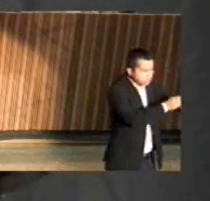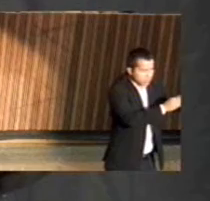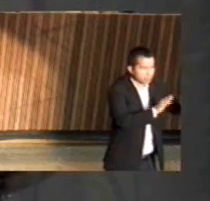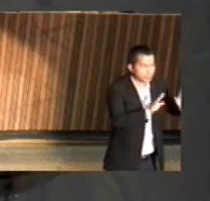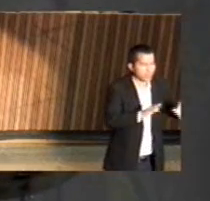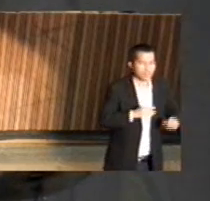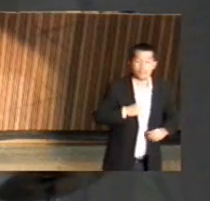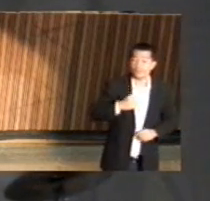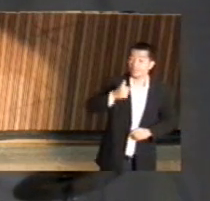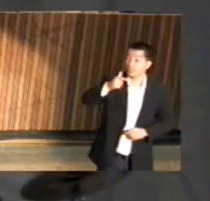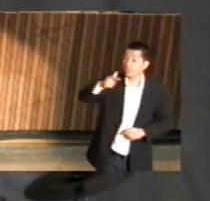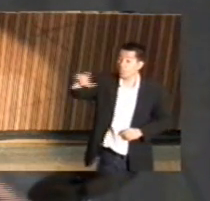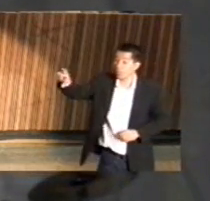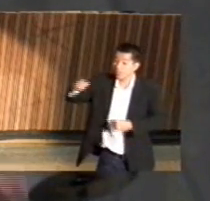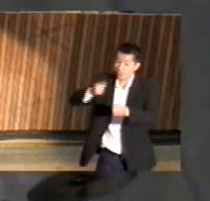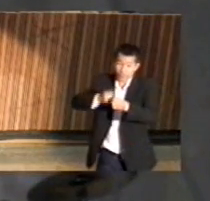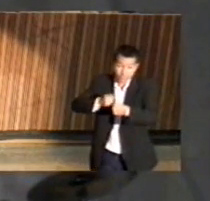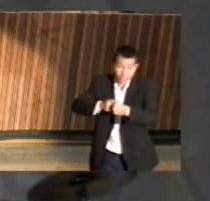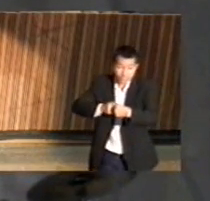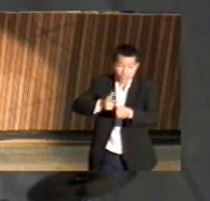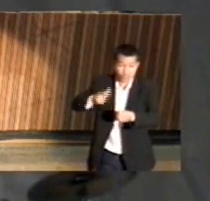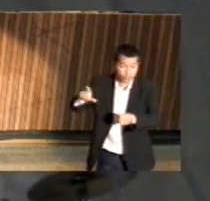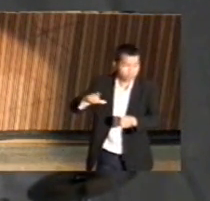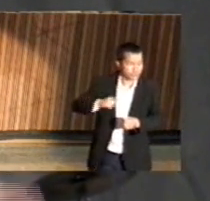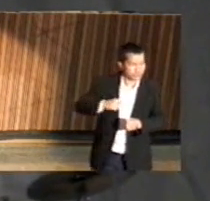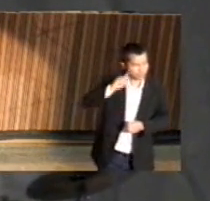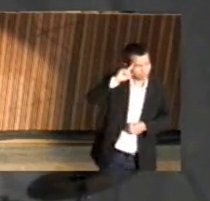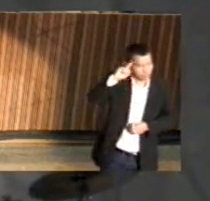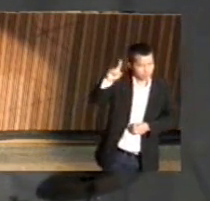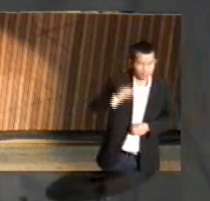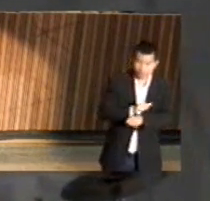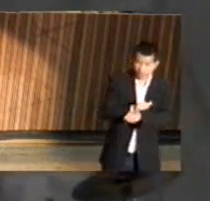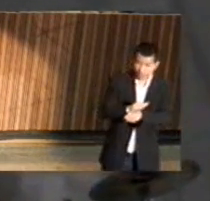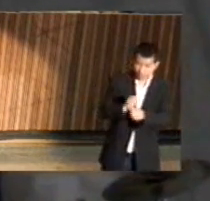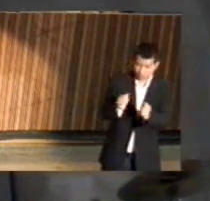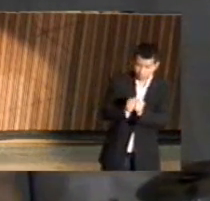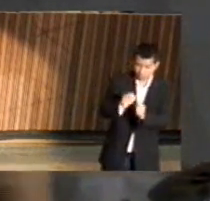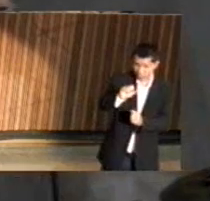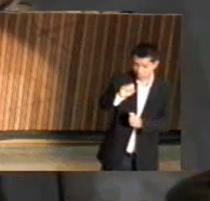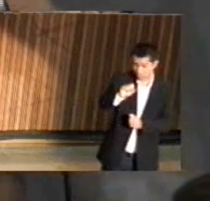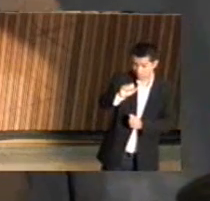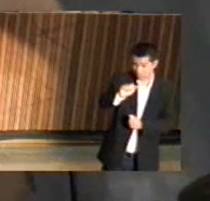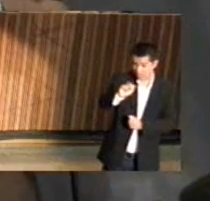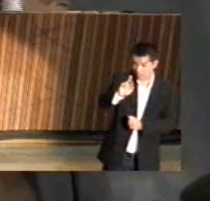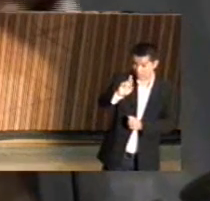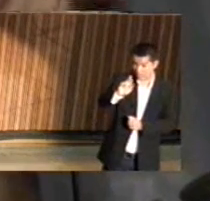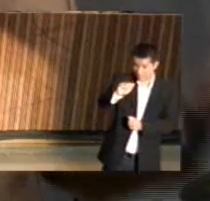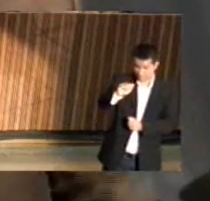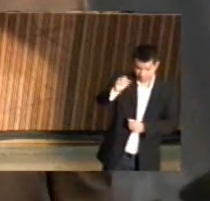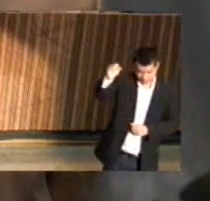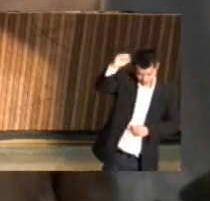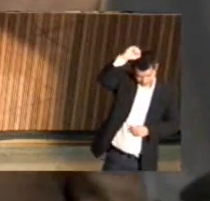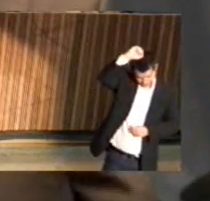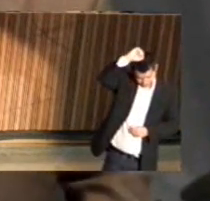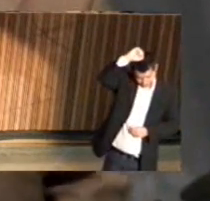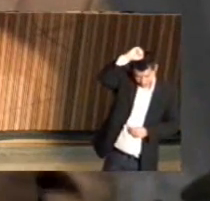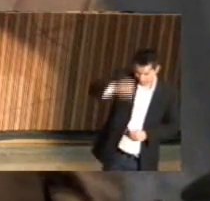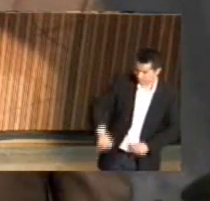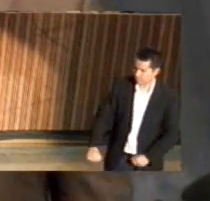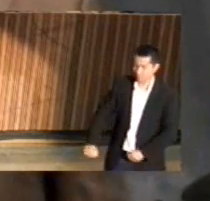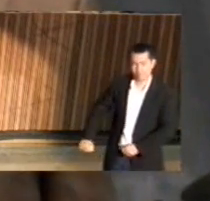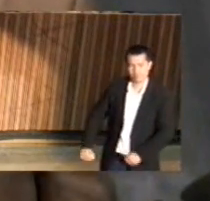Disse: essa aqui não é minha mulher, é minha irmã, sei lá o que é. E quase que uma desgraça acontece